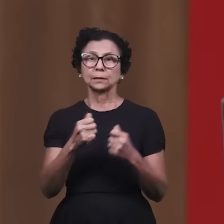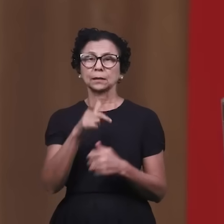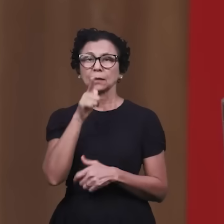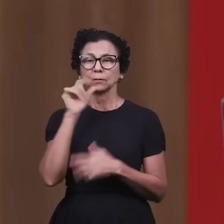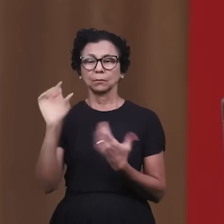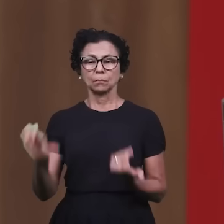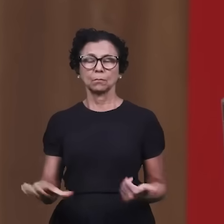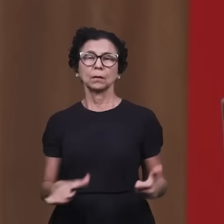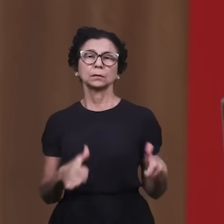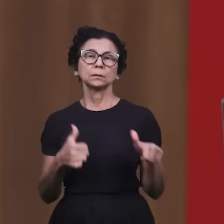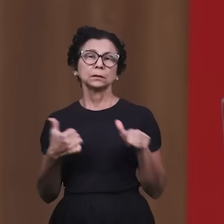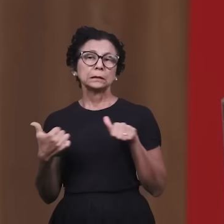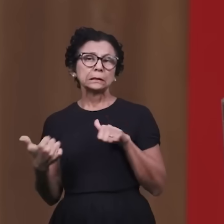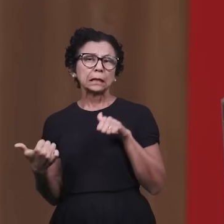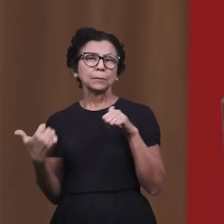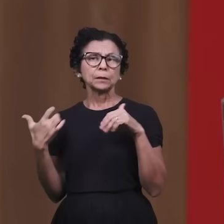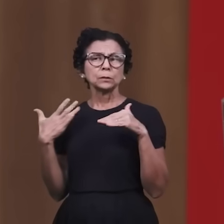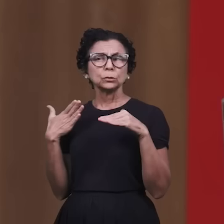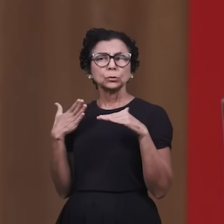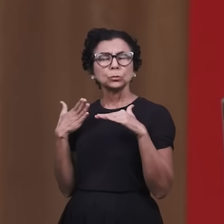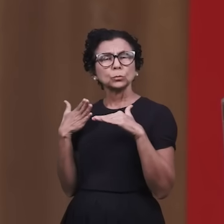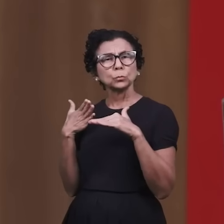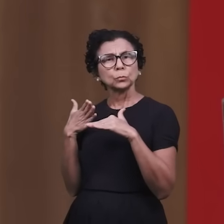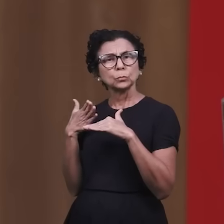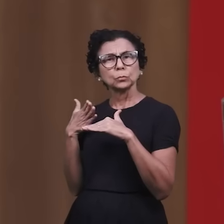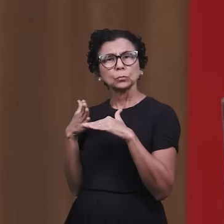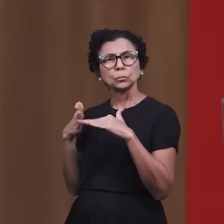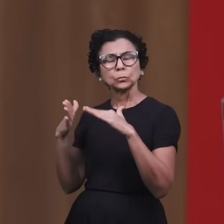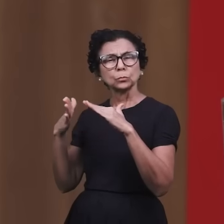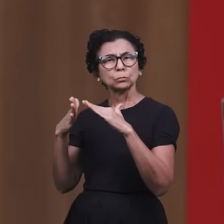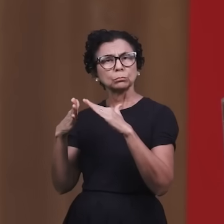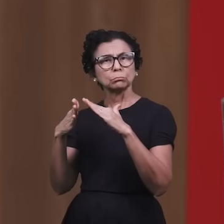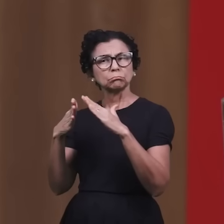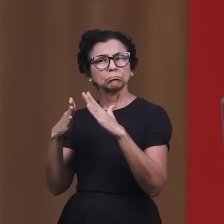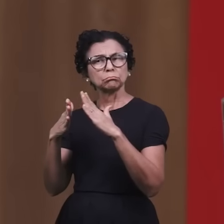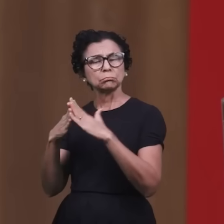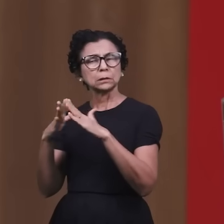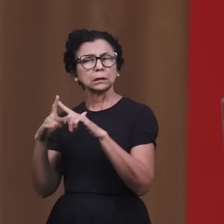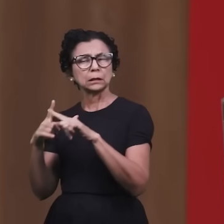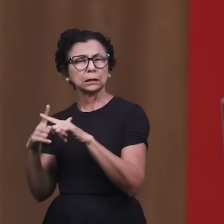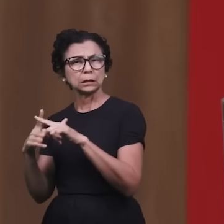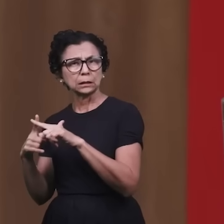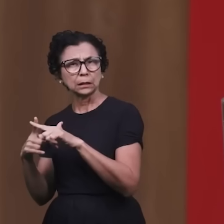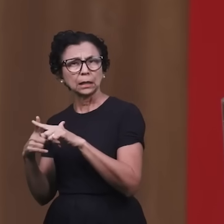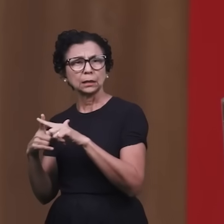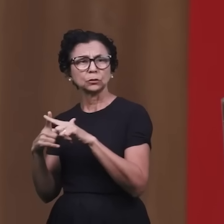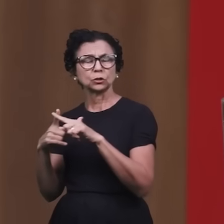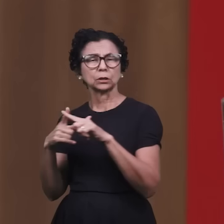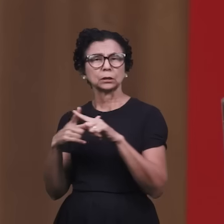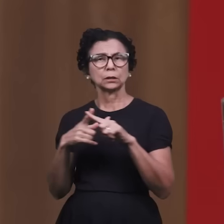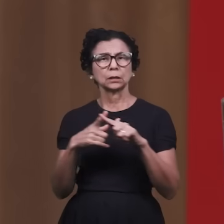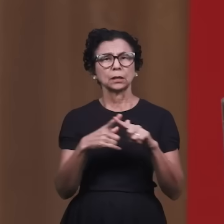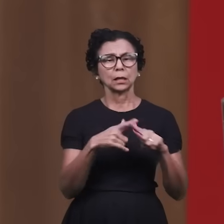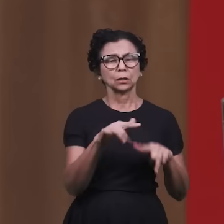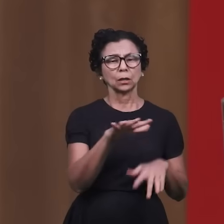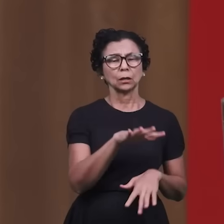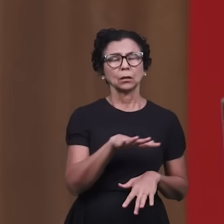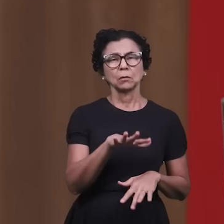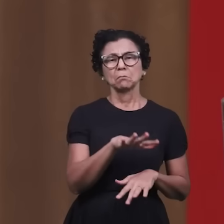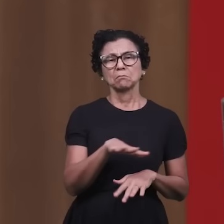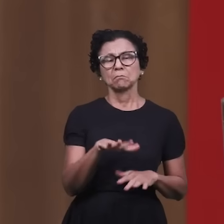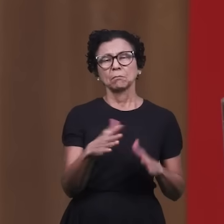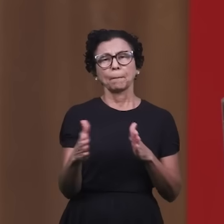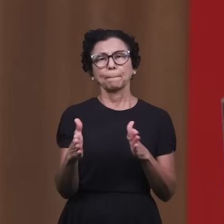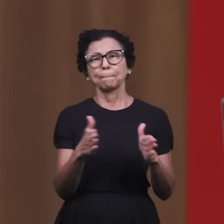Mas com isso, começou a entrar na igreja, ou na estrutura eclesiástica que dominava no momento, que